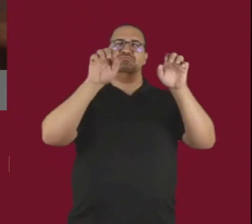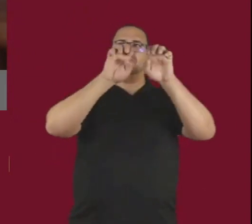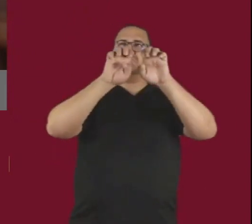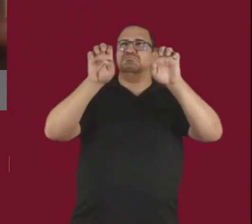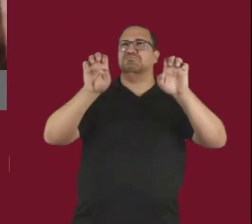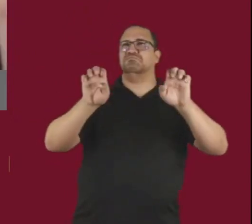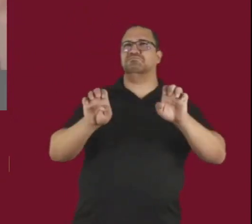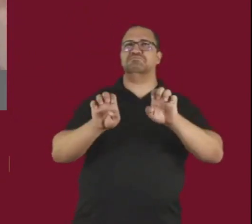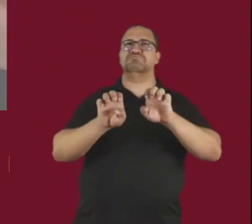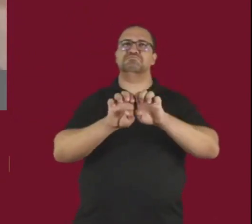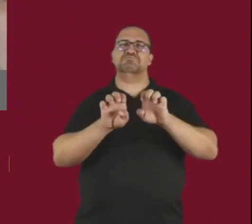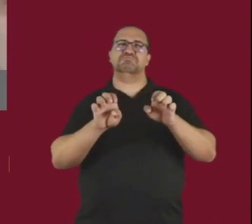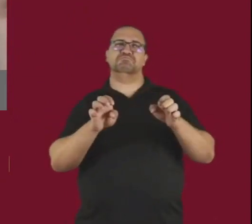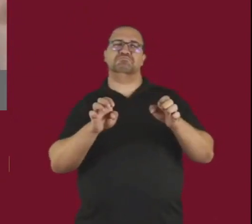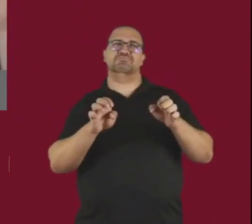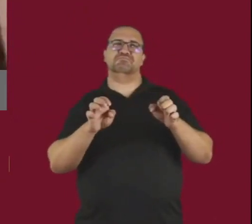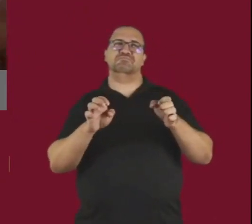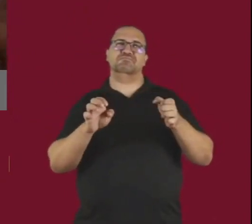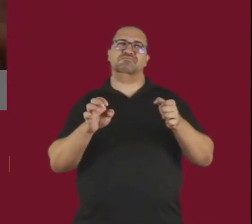mas